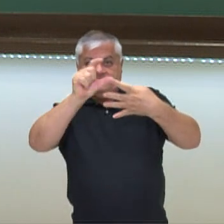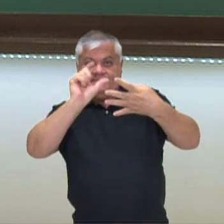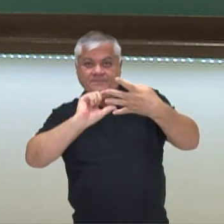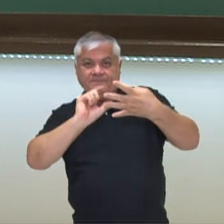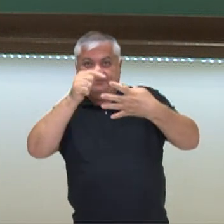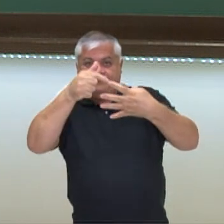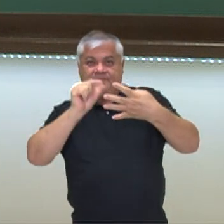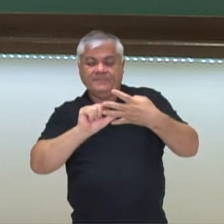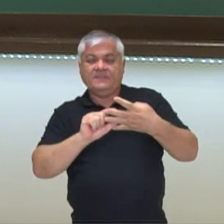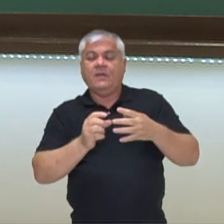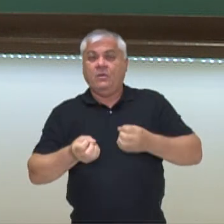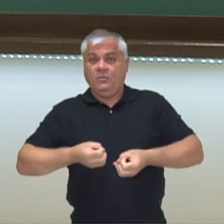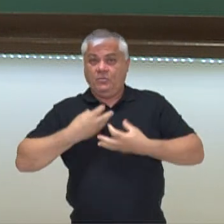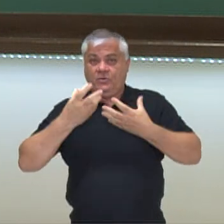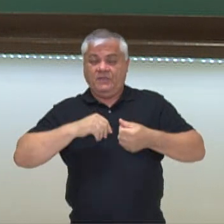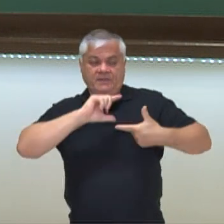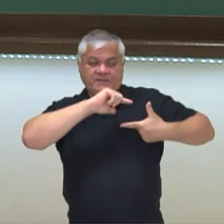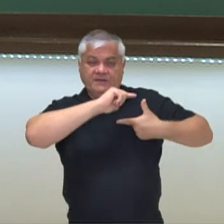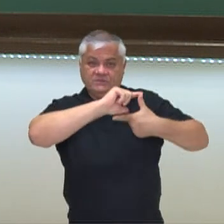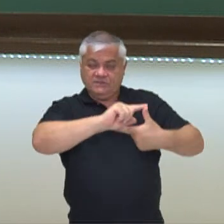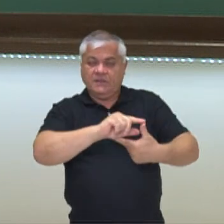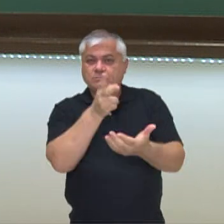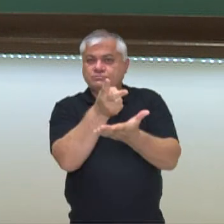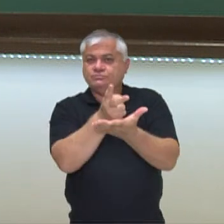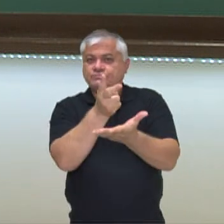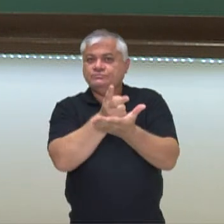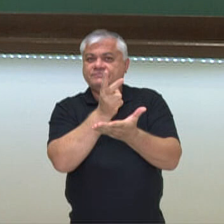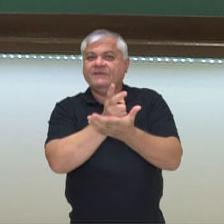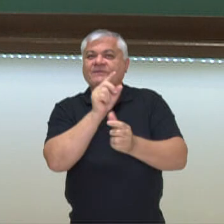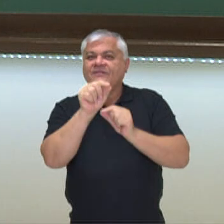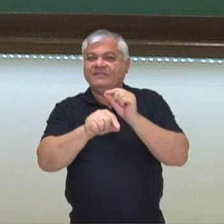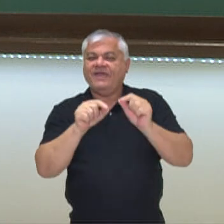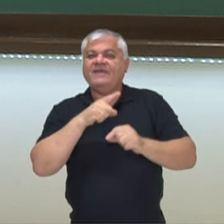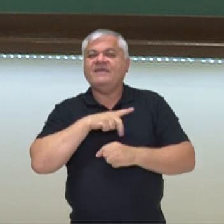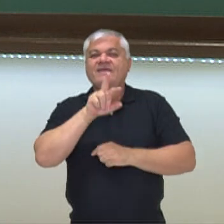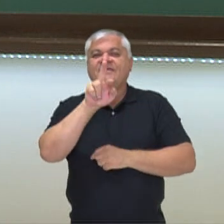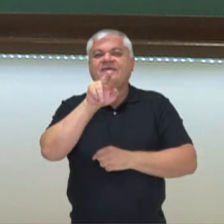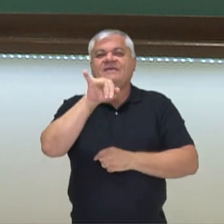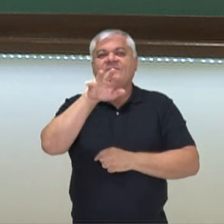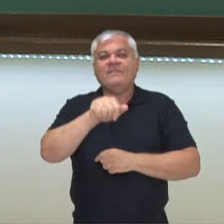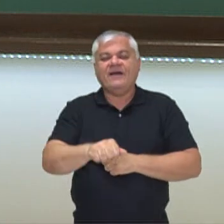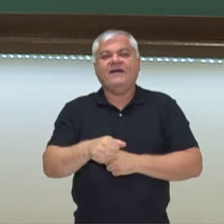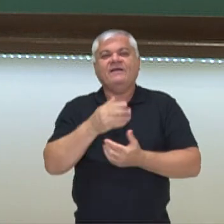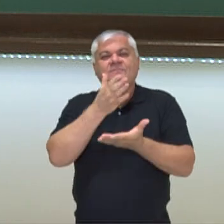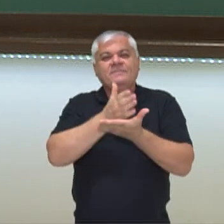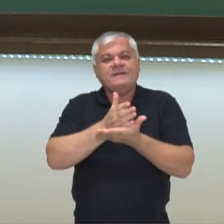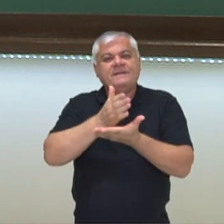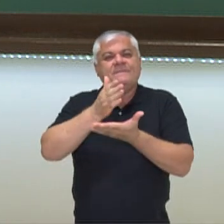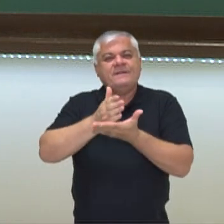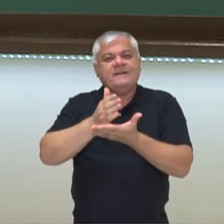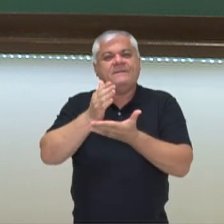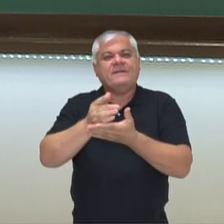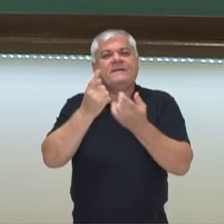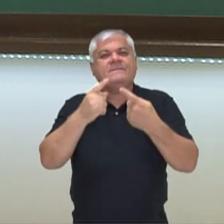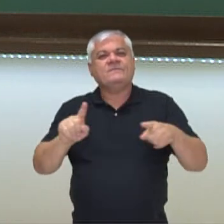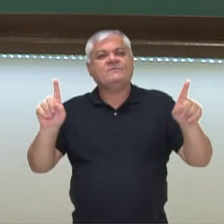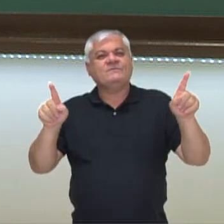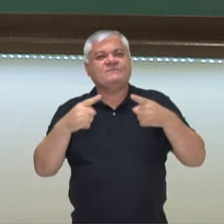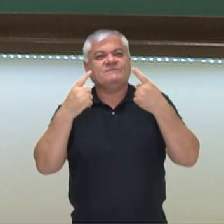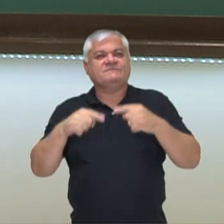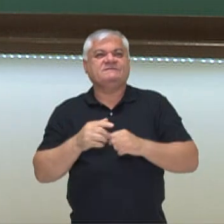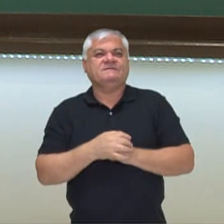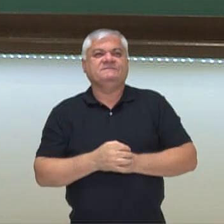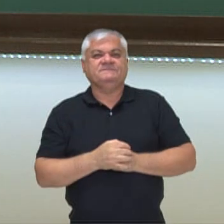poema tradicional, ele sempre vai ter essa rima, esse ritmo e essa musicalidade.